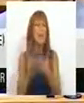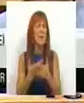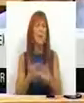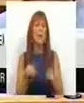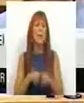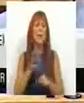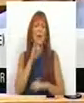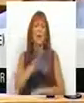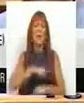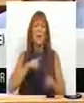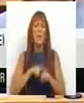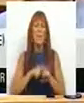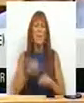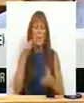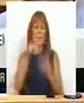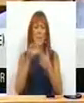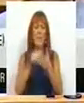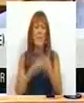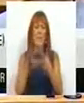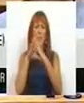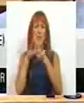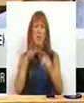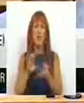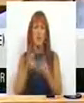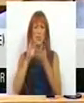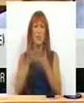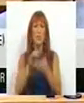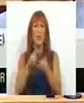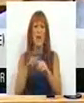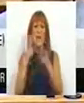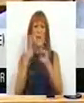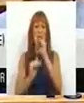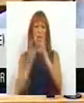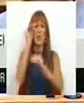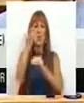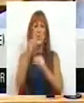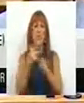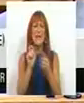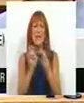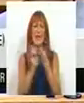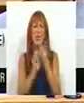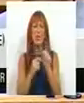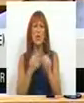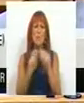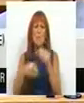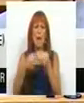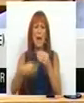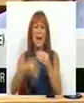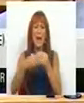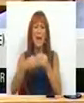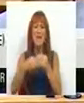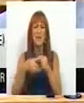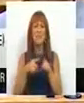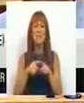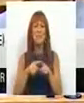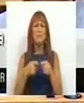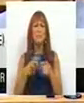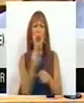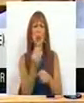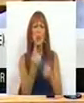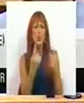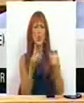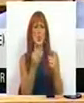a possibilidade de introdução de um modelo de financiamento do ensino superior de critérios de majoração no custo do aluno